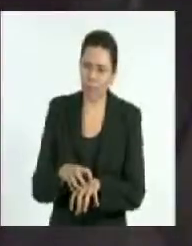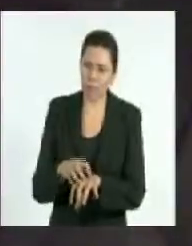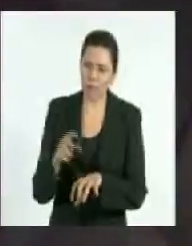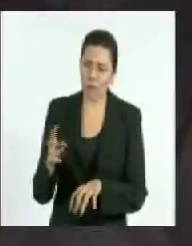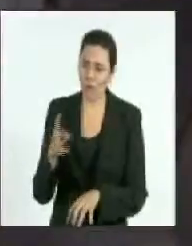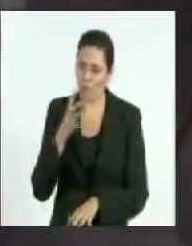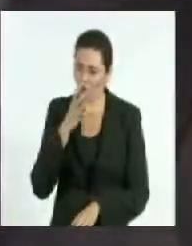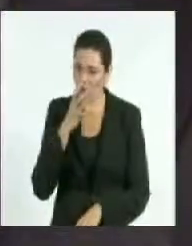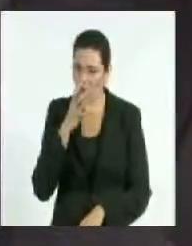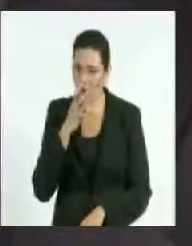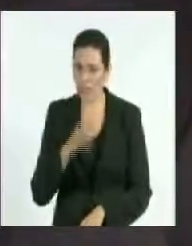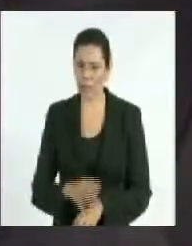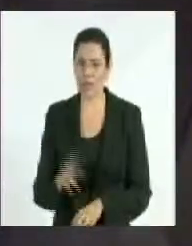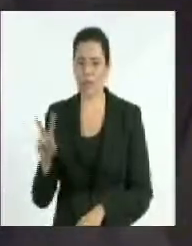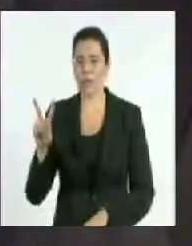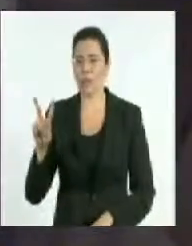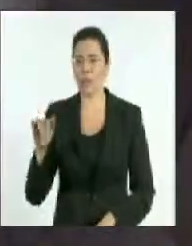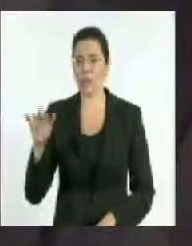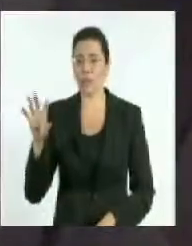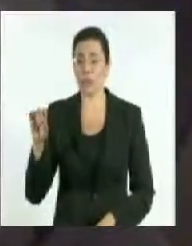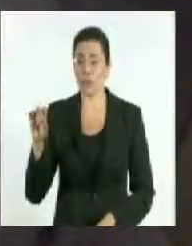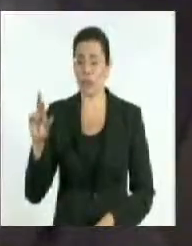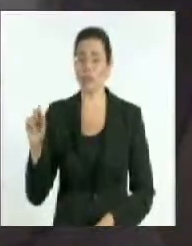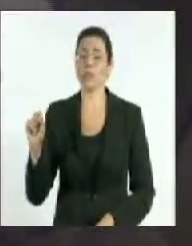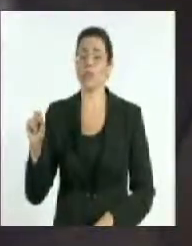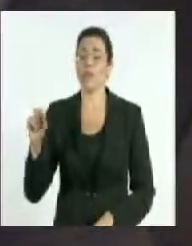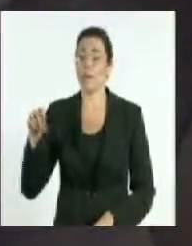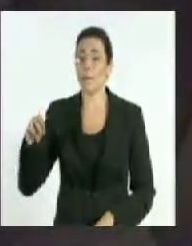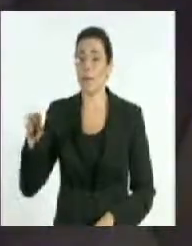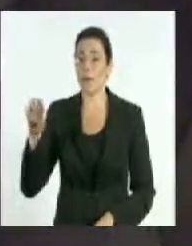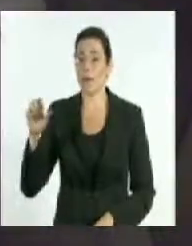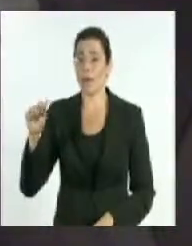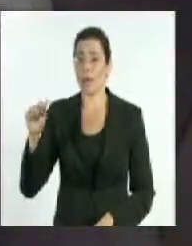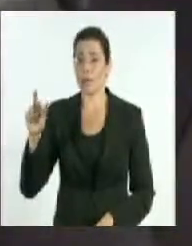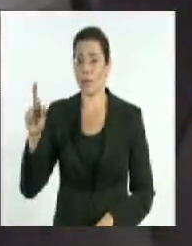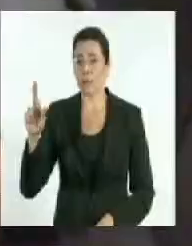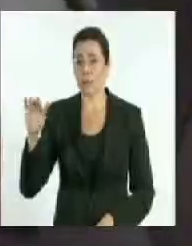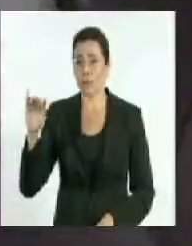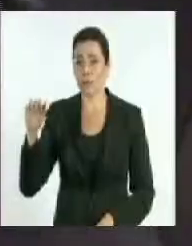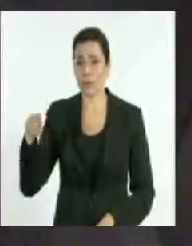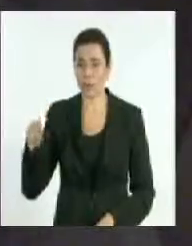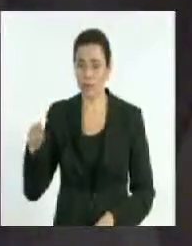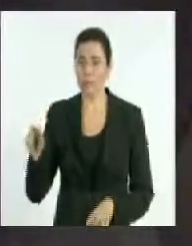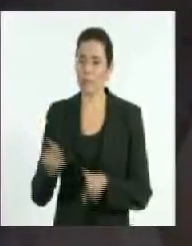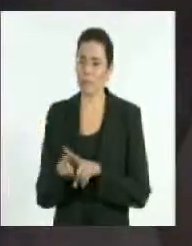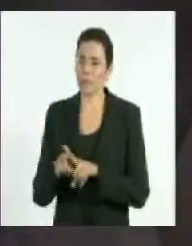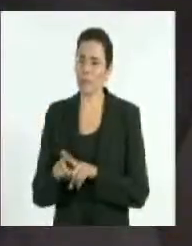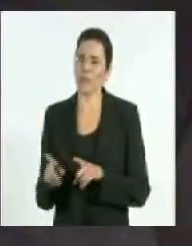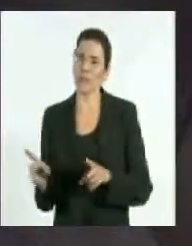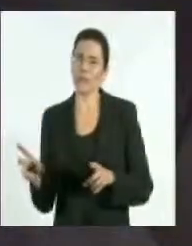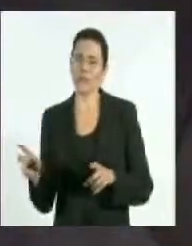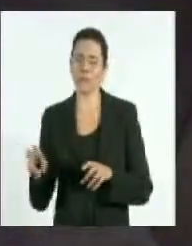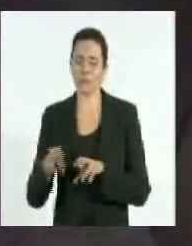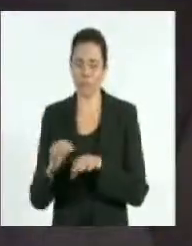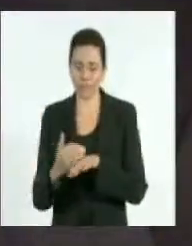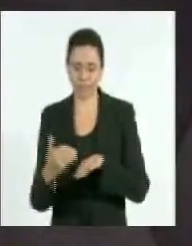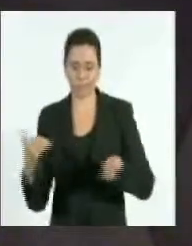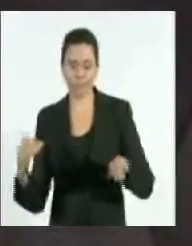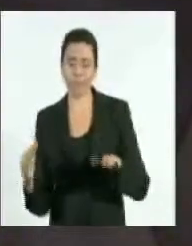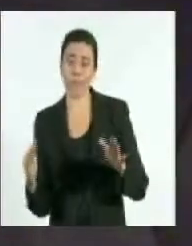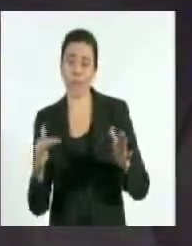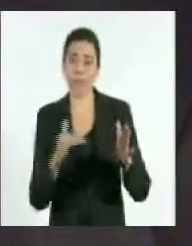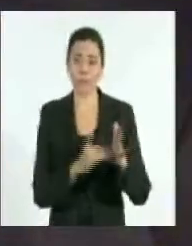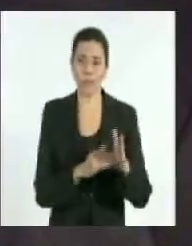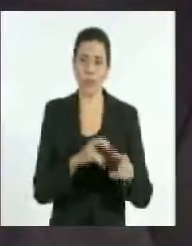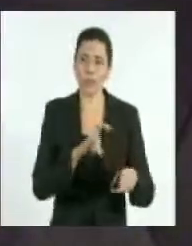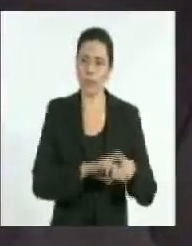de Arari, Vitória do Mearim até Santinês, que é só buraco. E todo dia se vê. Quer dizer, esse DENIT tem que ir para